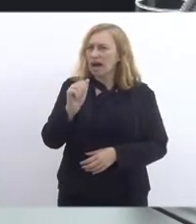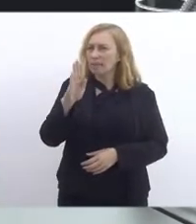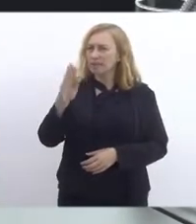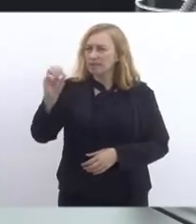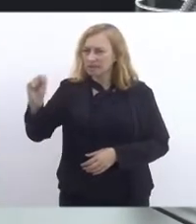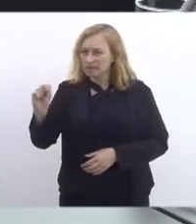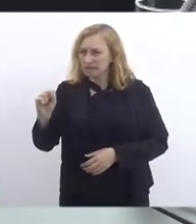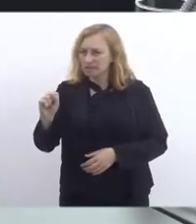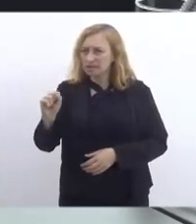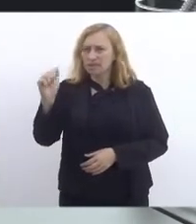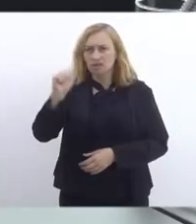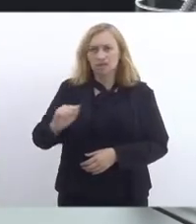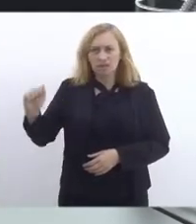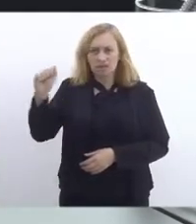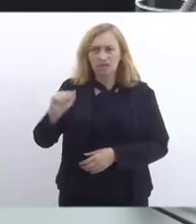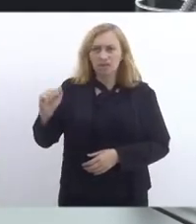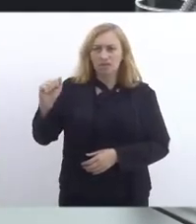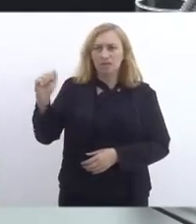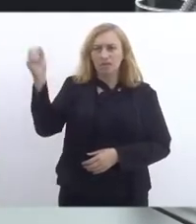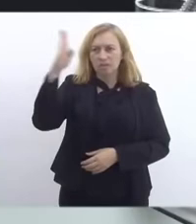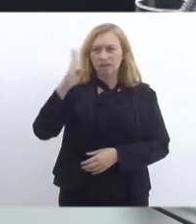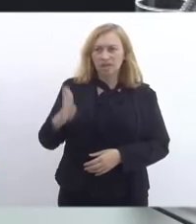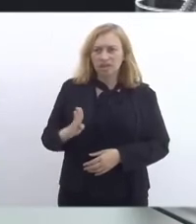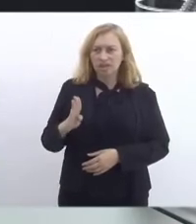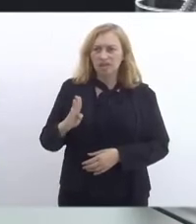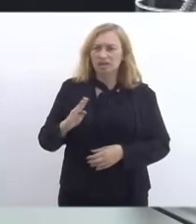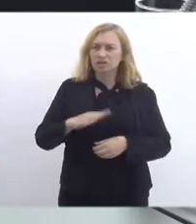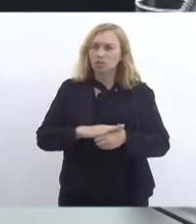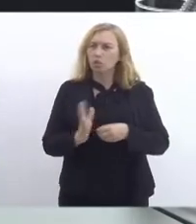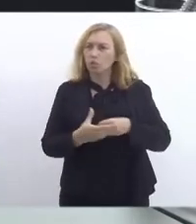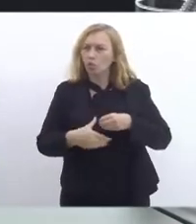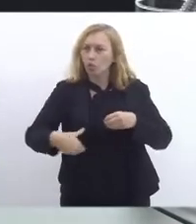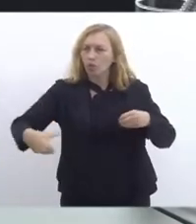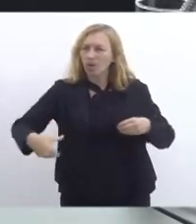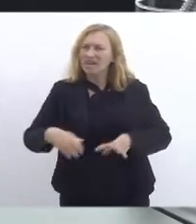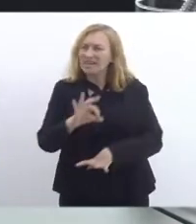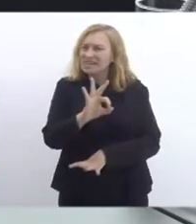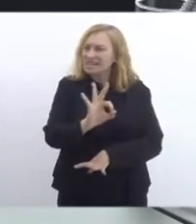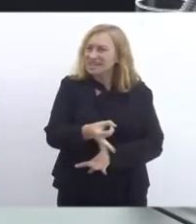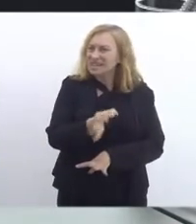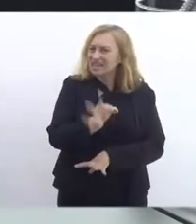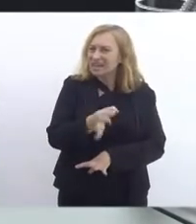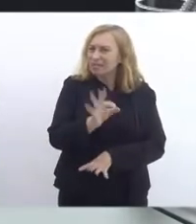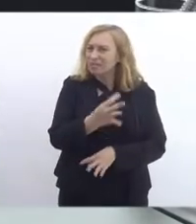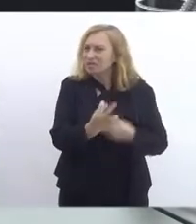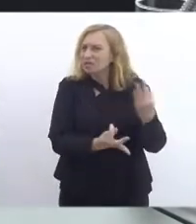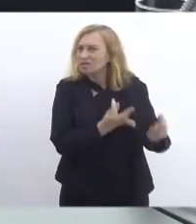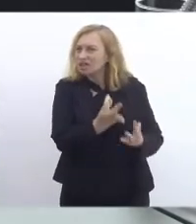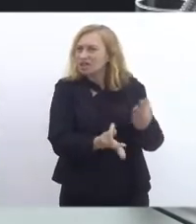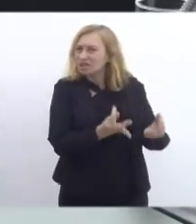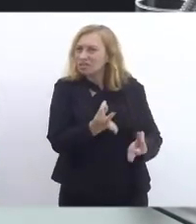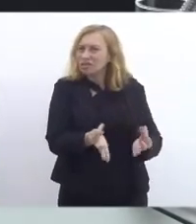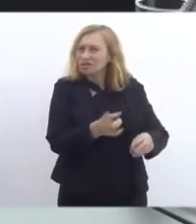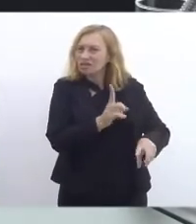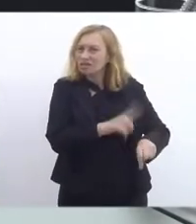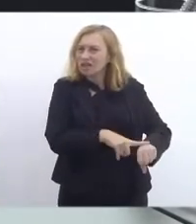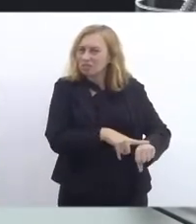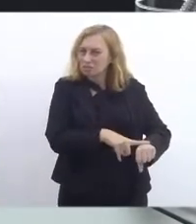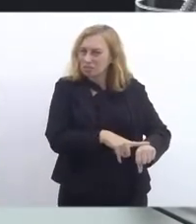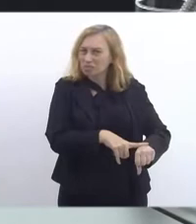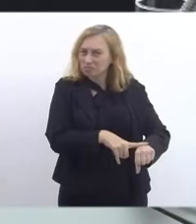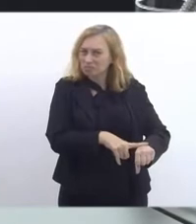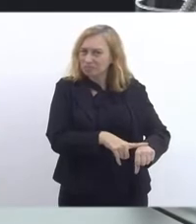Associação Brasileira de Esgoto Sanitário, exatamente sobre tratamento em tempo seco.